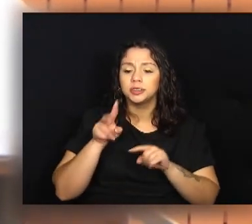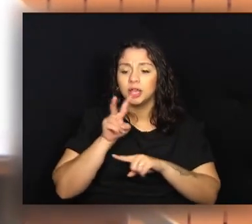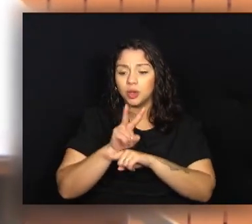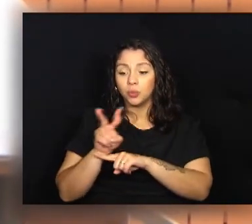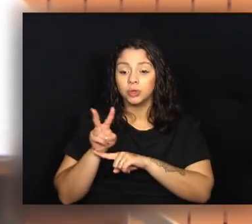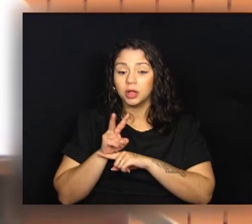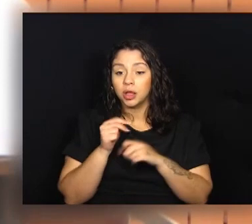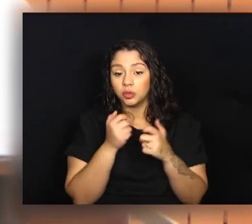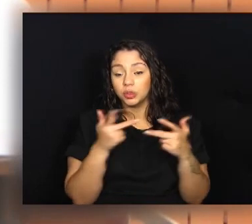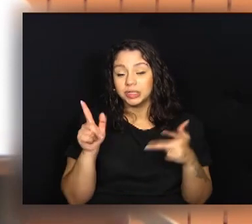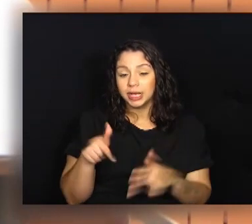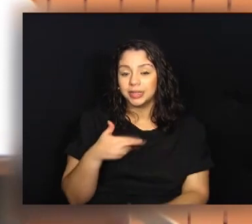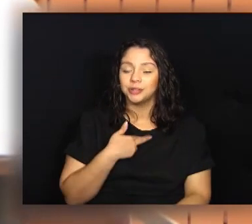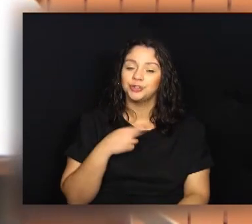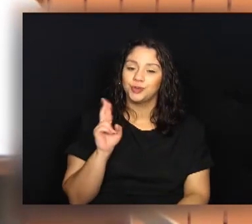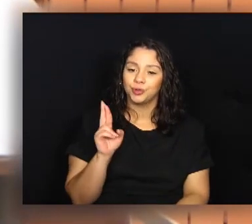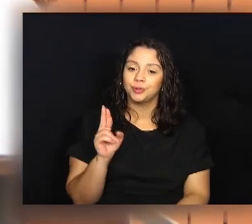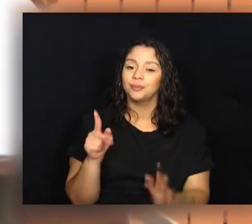sagrado.